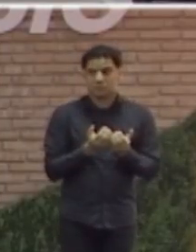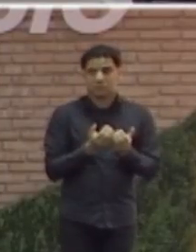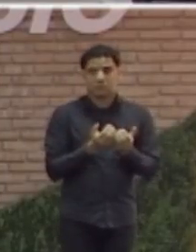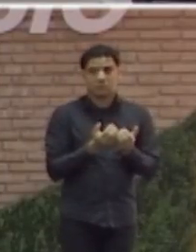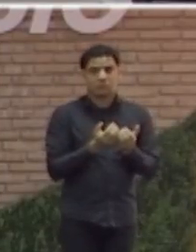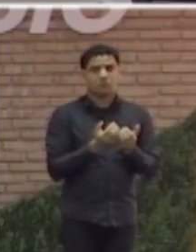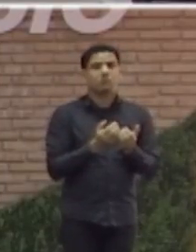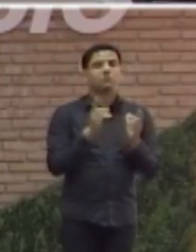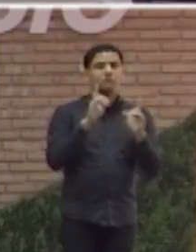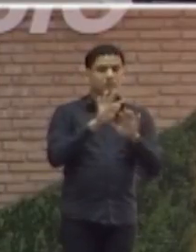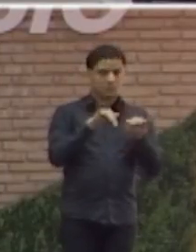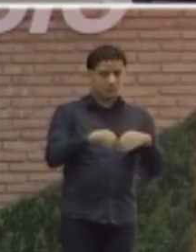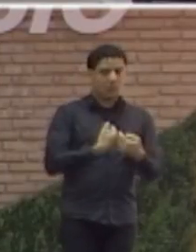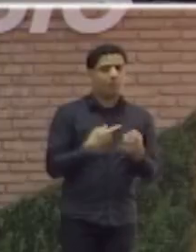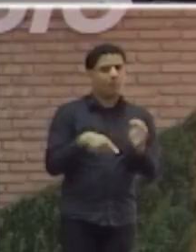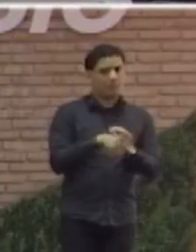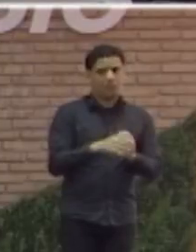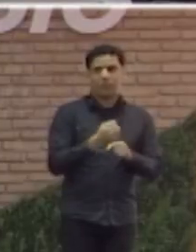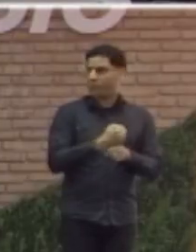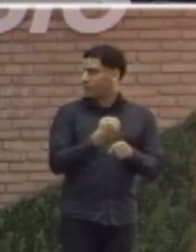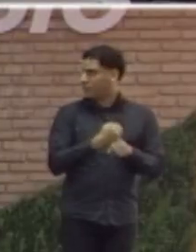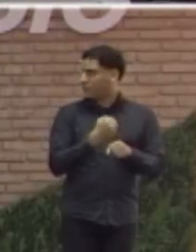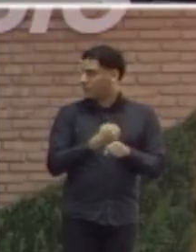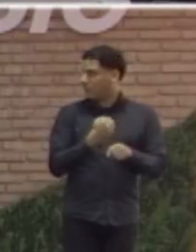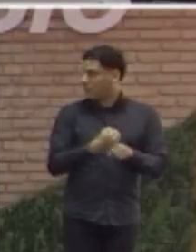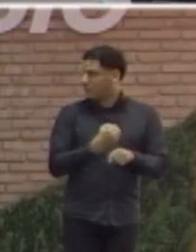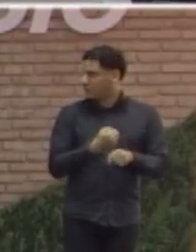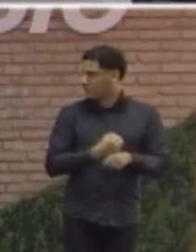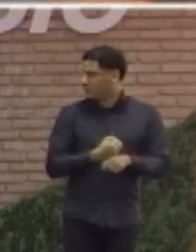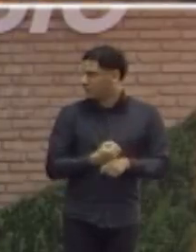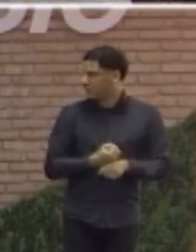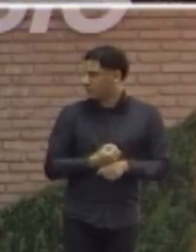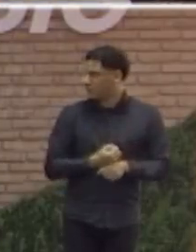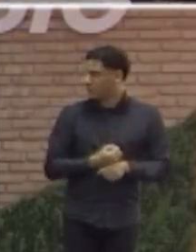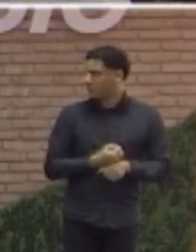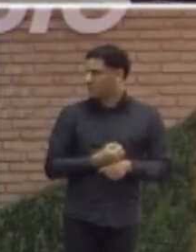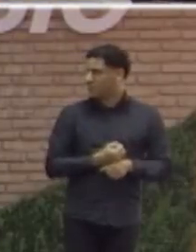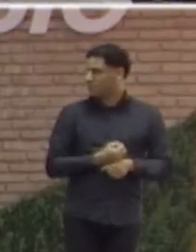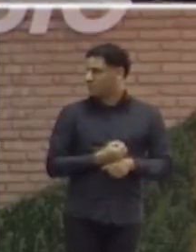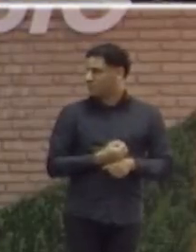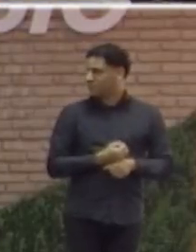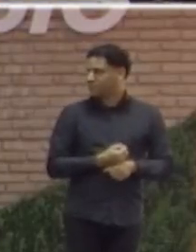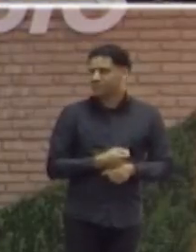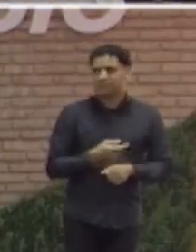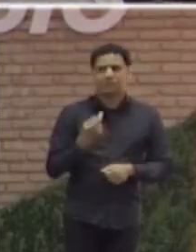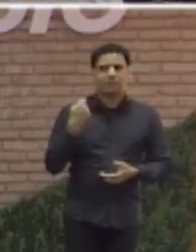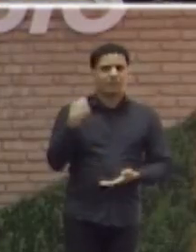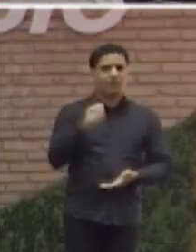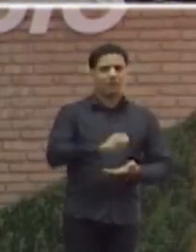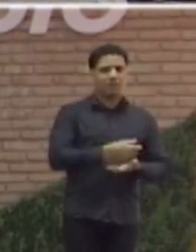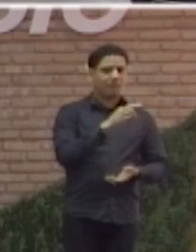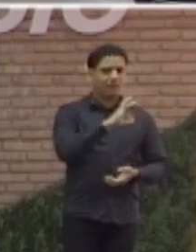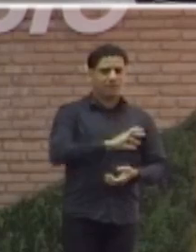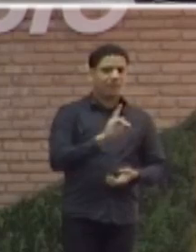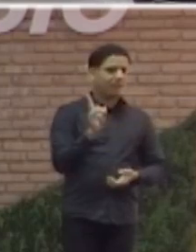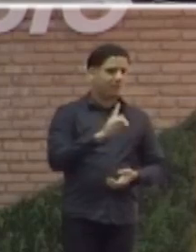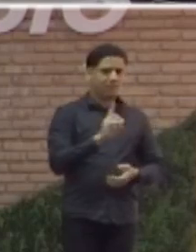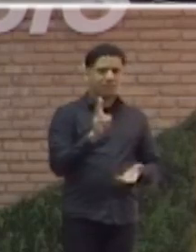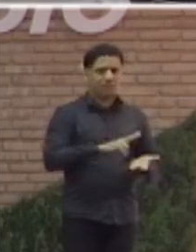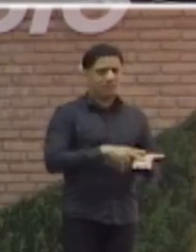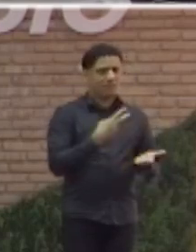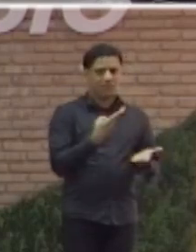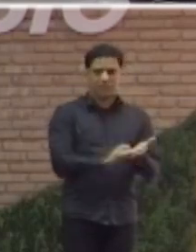of Finnish Construction Industry. Não vou ficar traduzindo aqui. Eu não ganho para ser tradutor, eu ganho para ser o mediador,